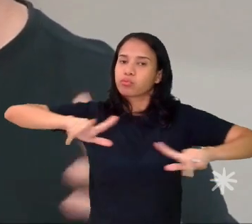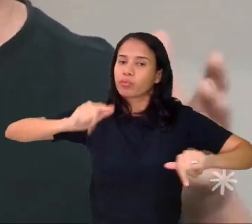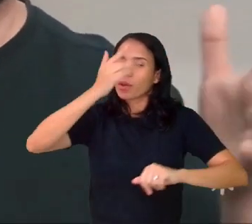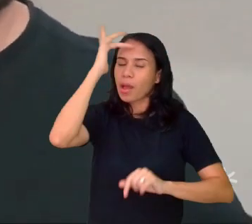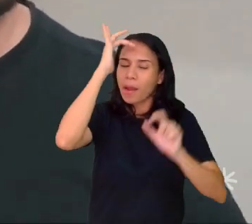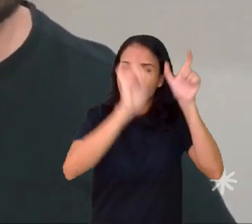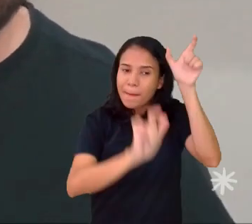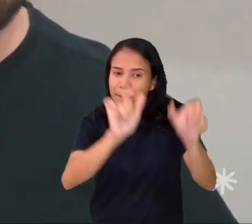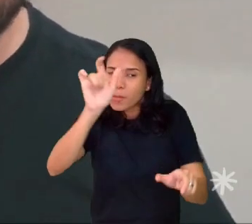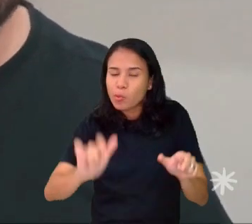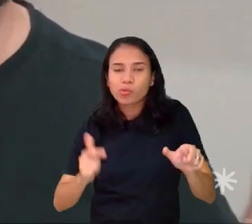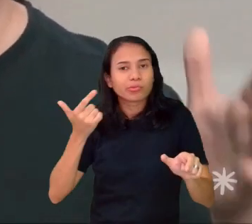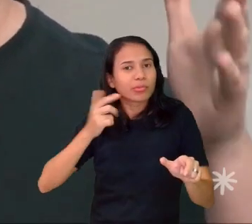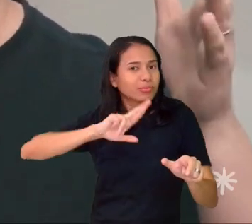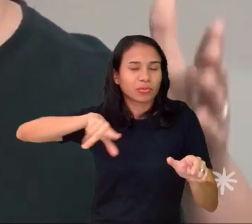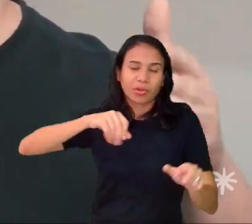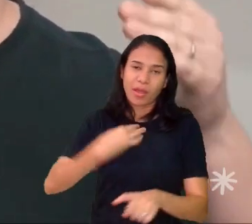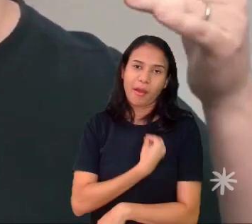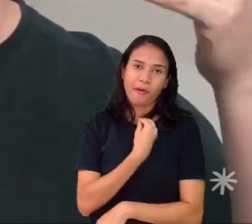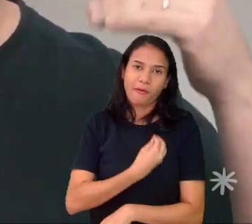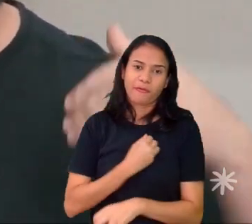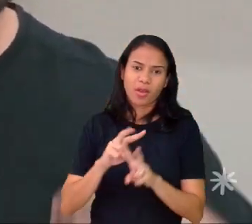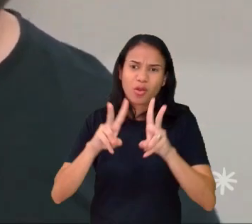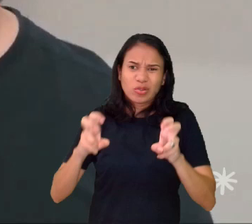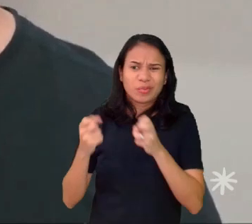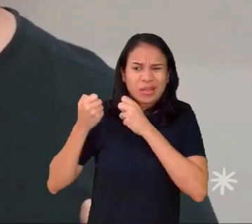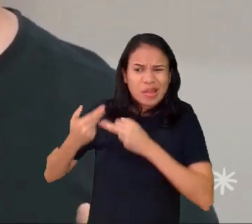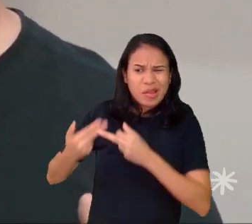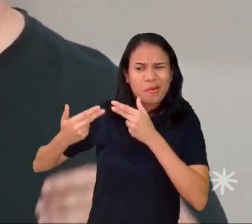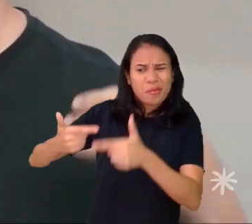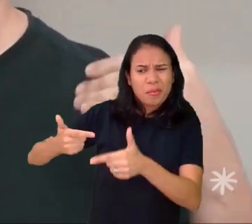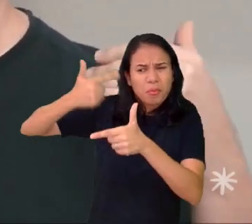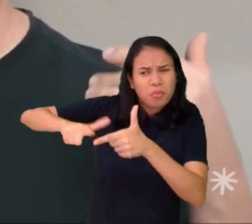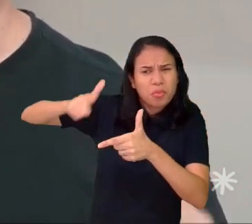as pessoas não vão construir as vidas em cima dos mesmos